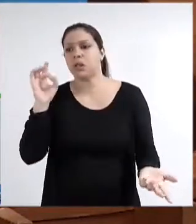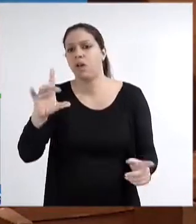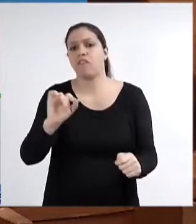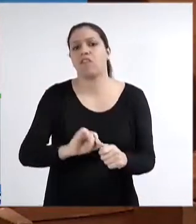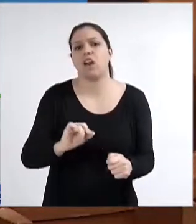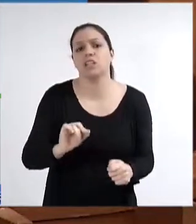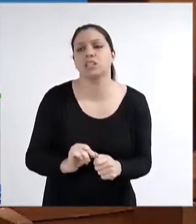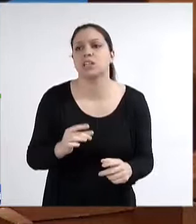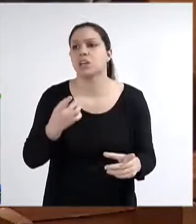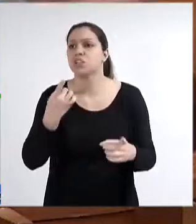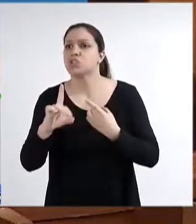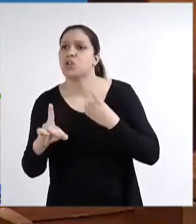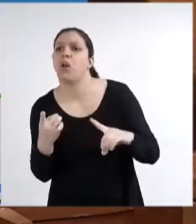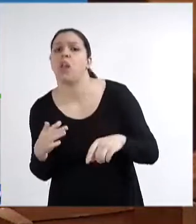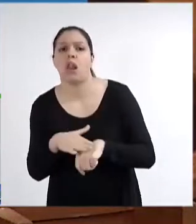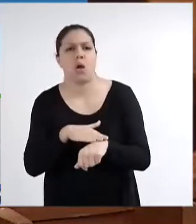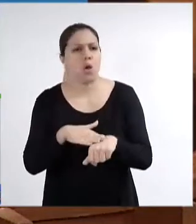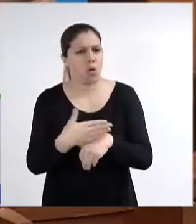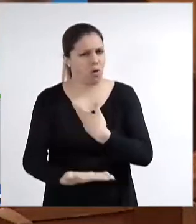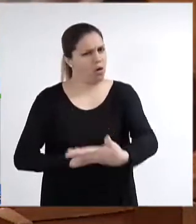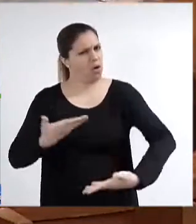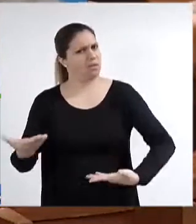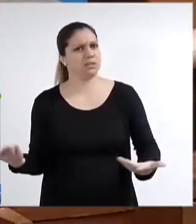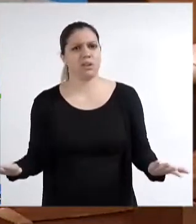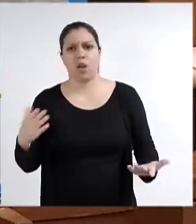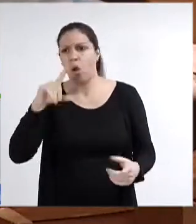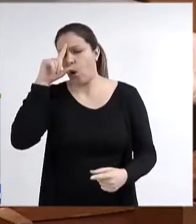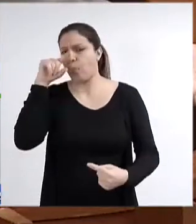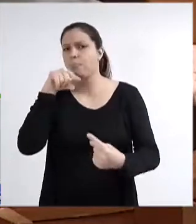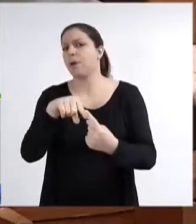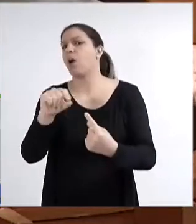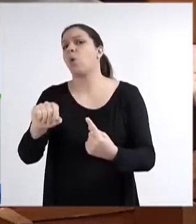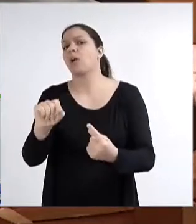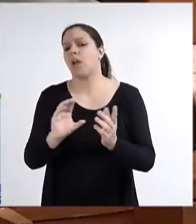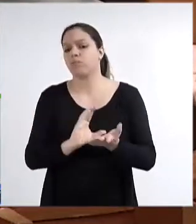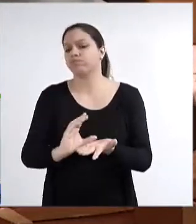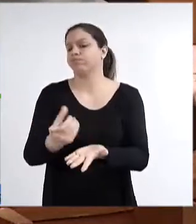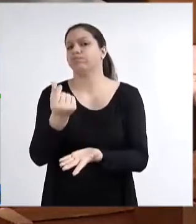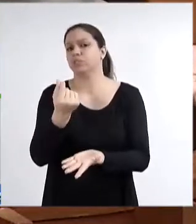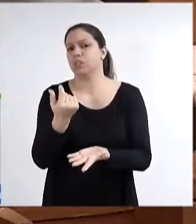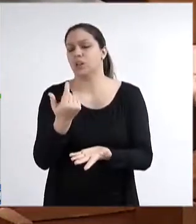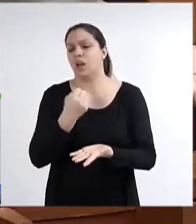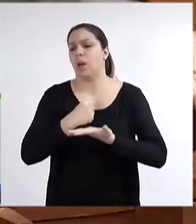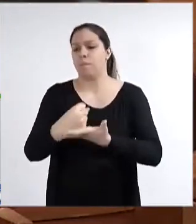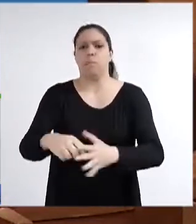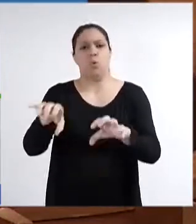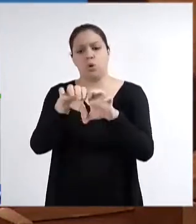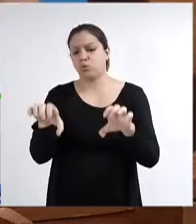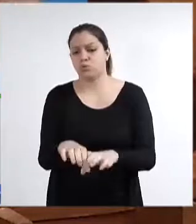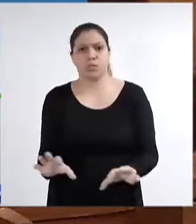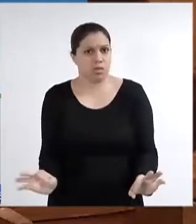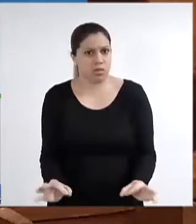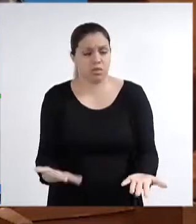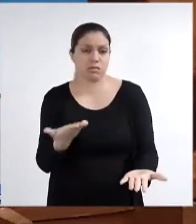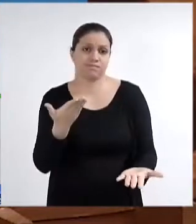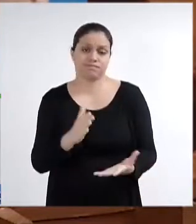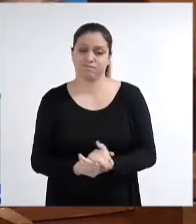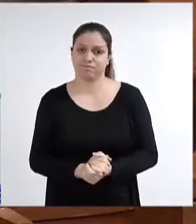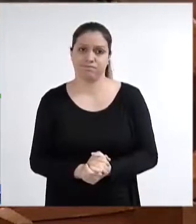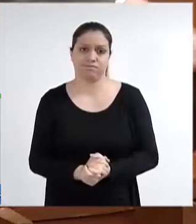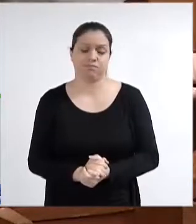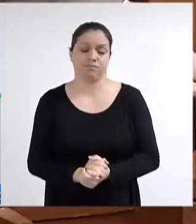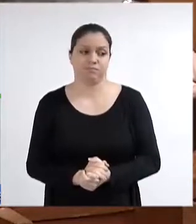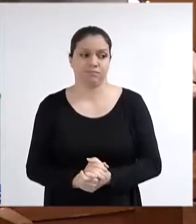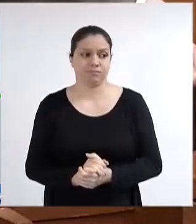fazer, dialogar, conversar, objetivamente, recurso de apoio de estrutura financeira, basicamente não se dispõe